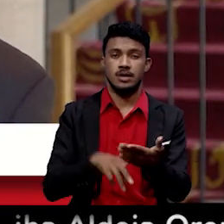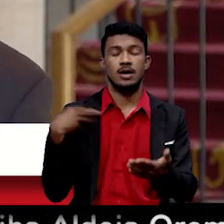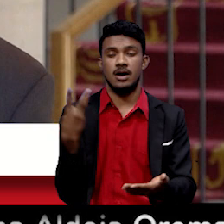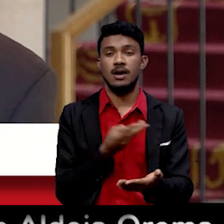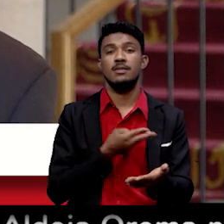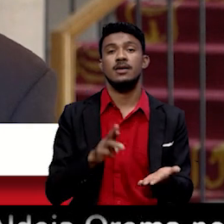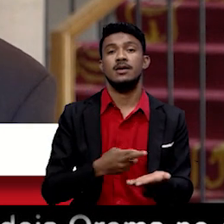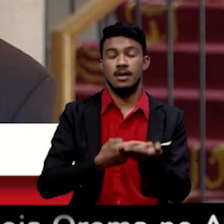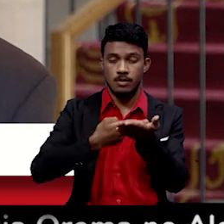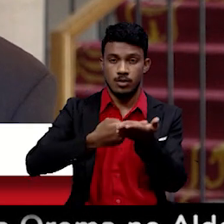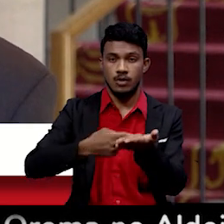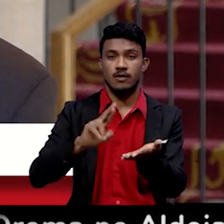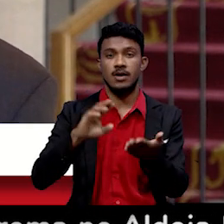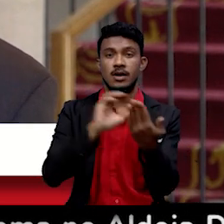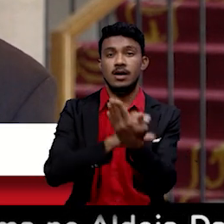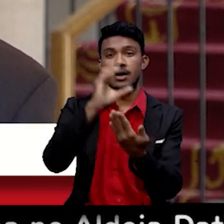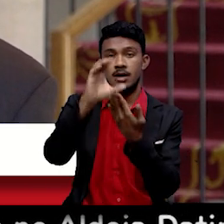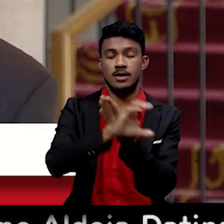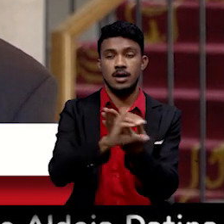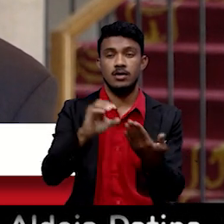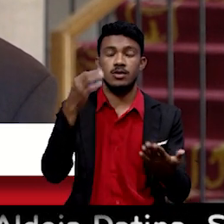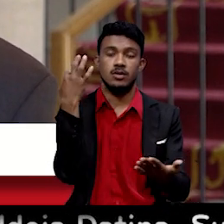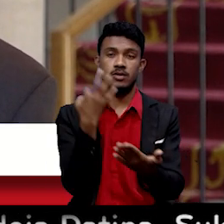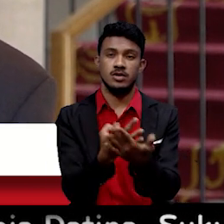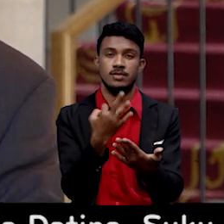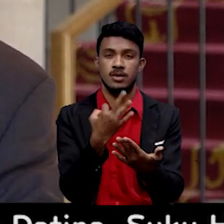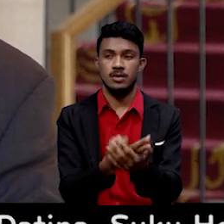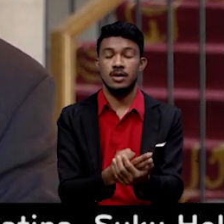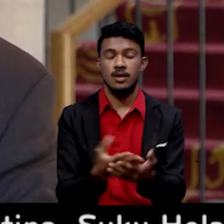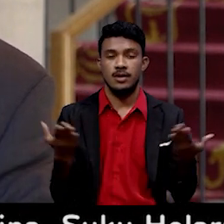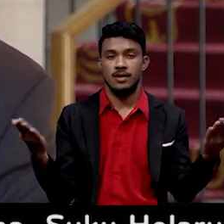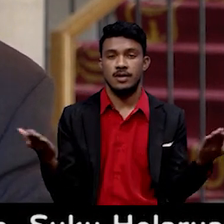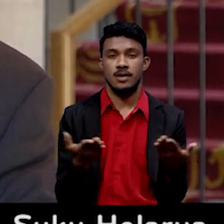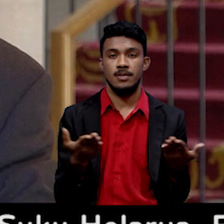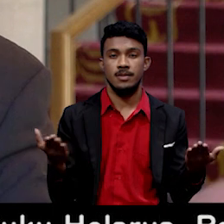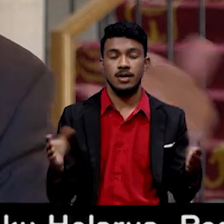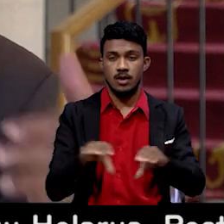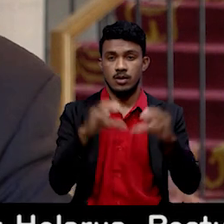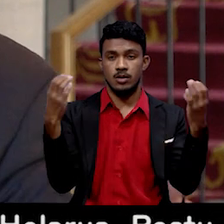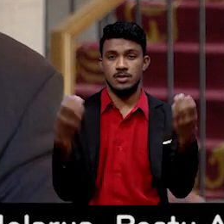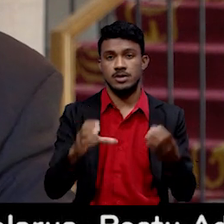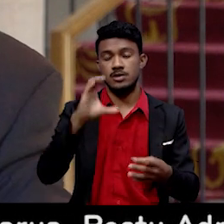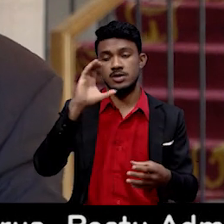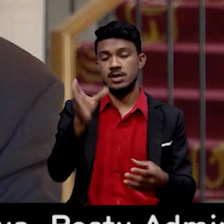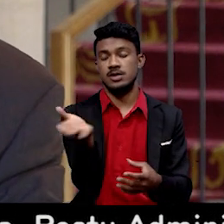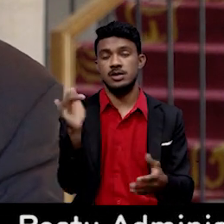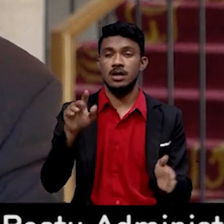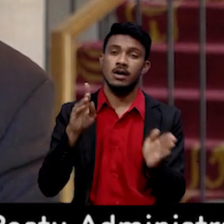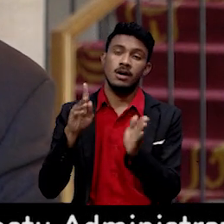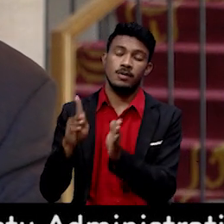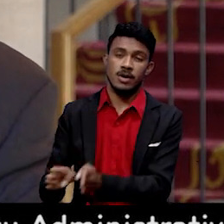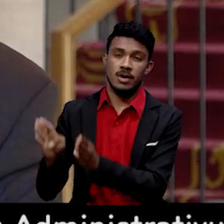aprova calendário orçamento nian. Né be comissão se hoje se prepara o